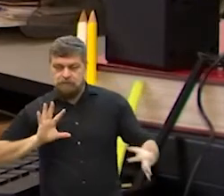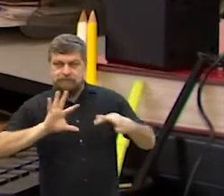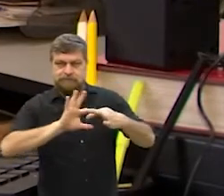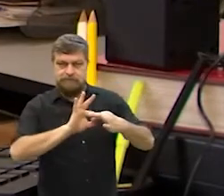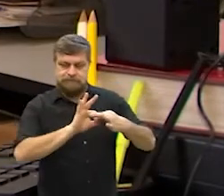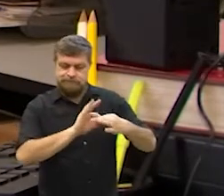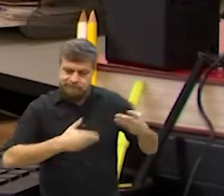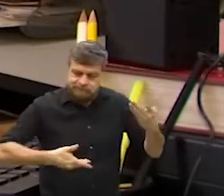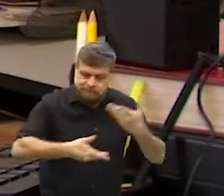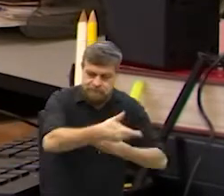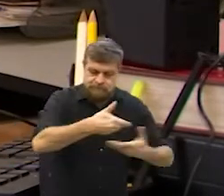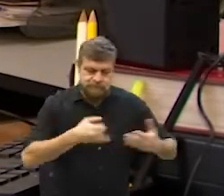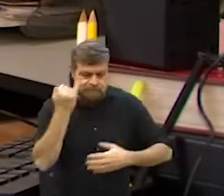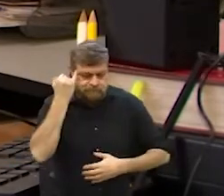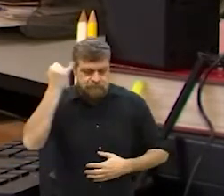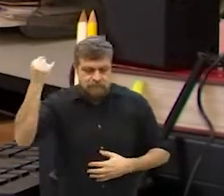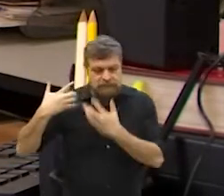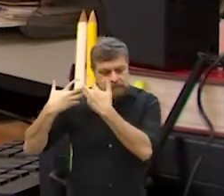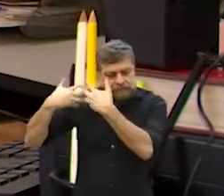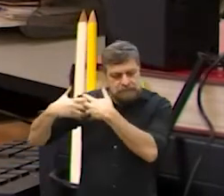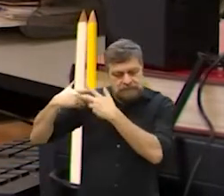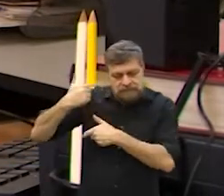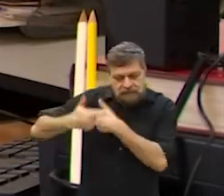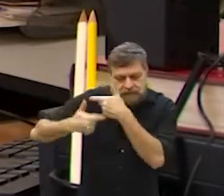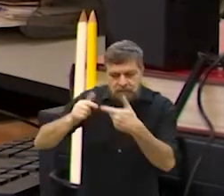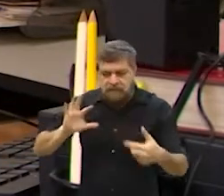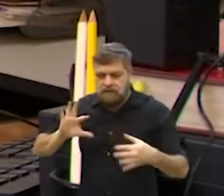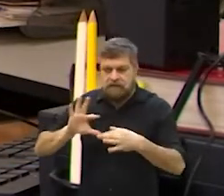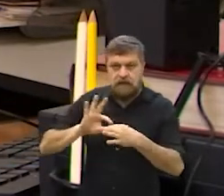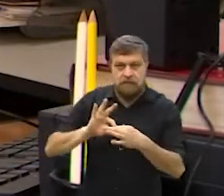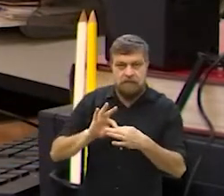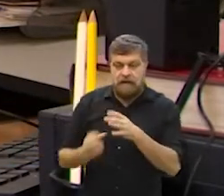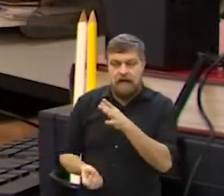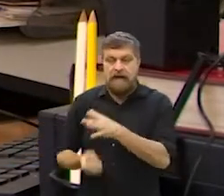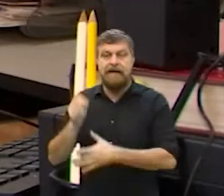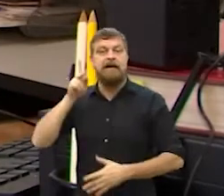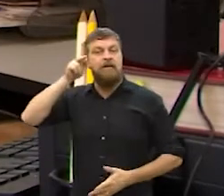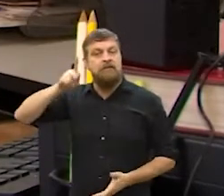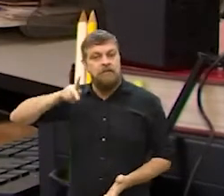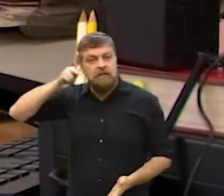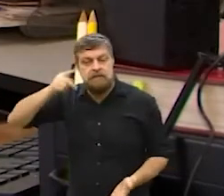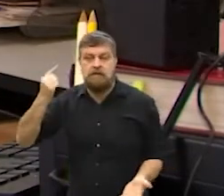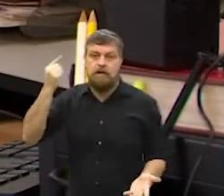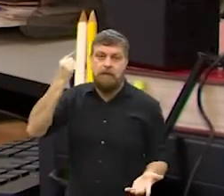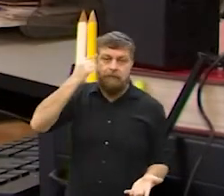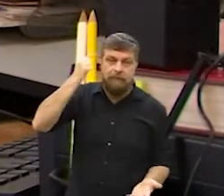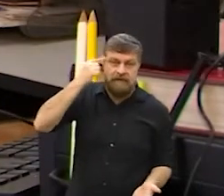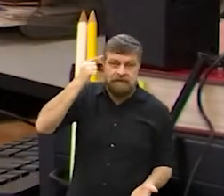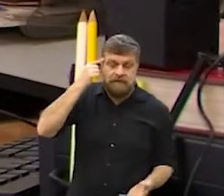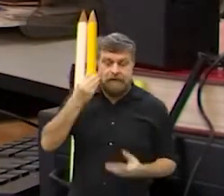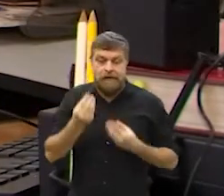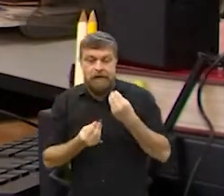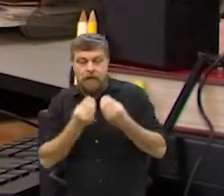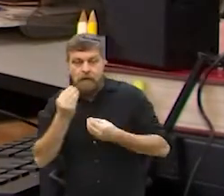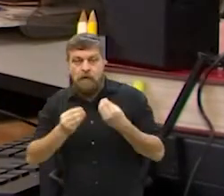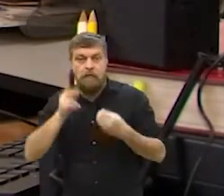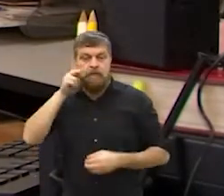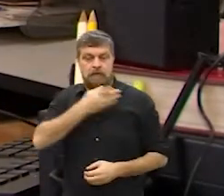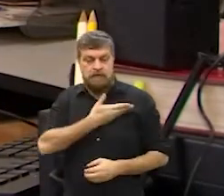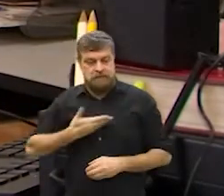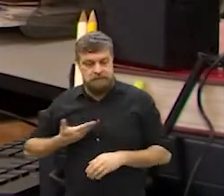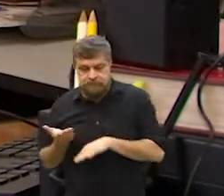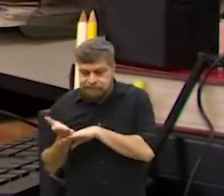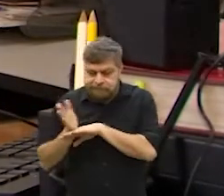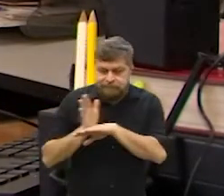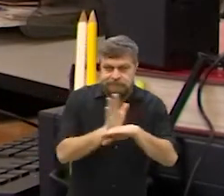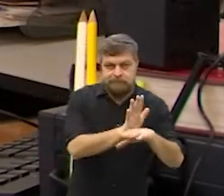público juntos para criar juntos para trabalhar junto então para criar políticas mesmo para pensar em políticas públicas